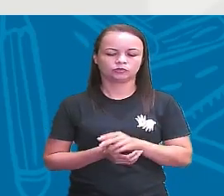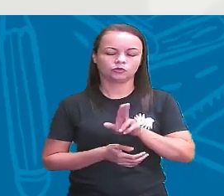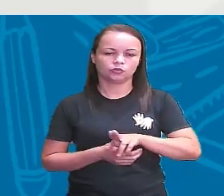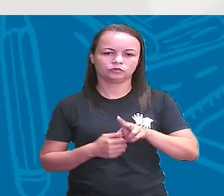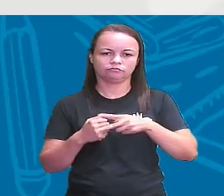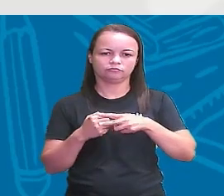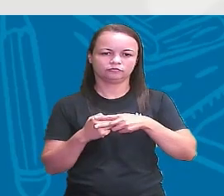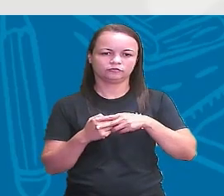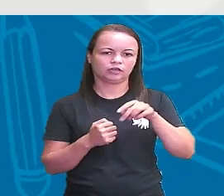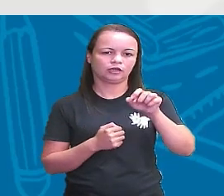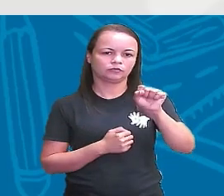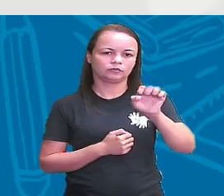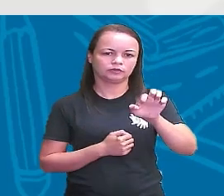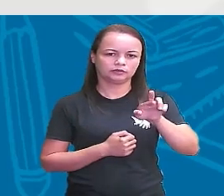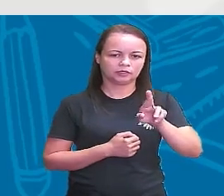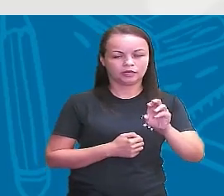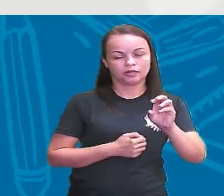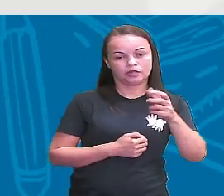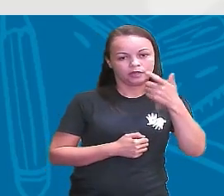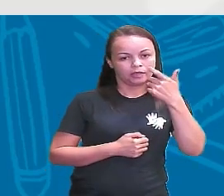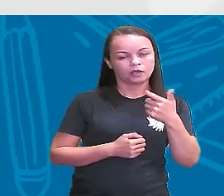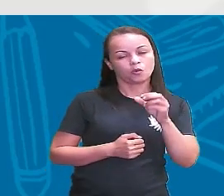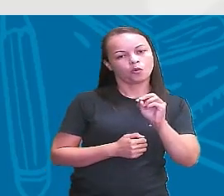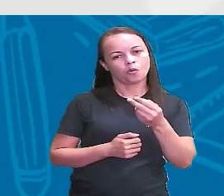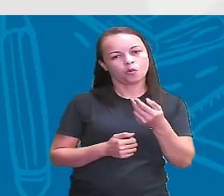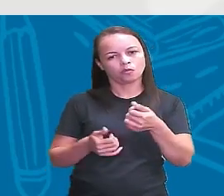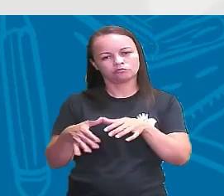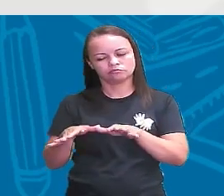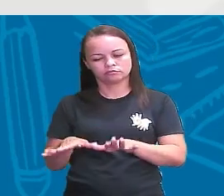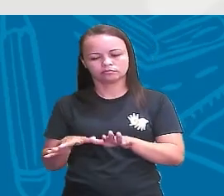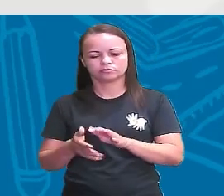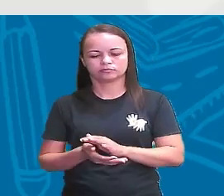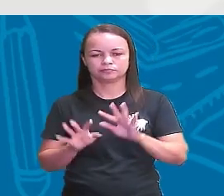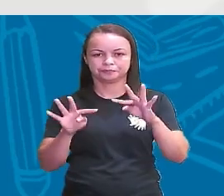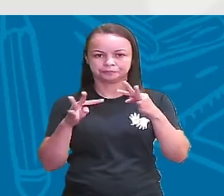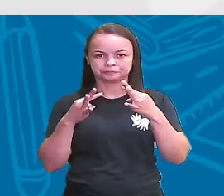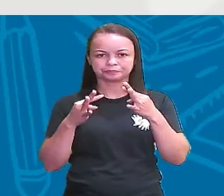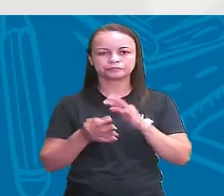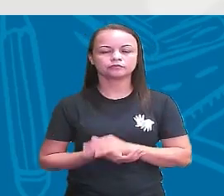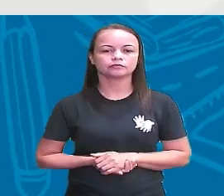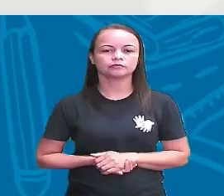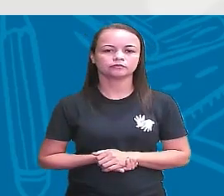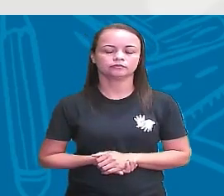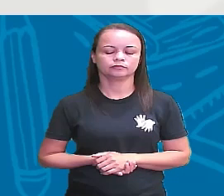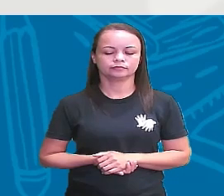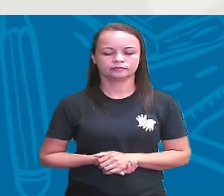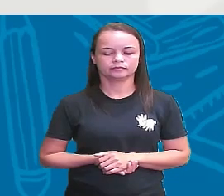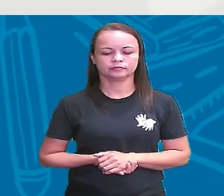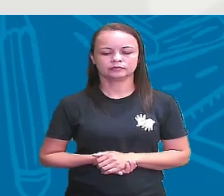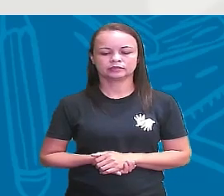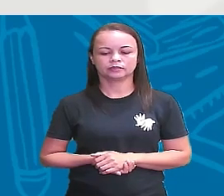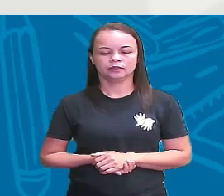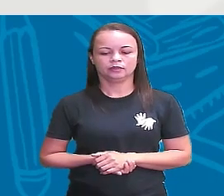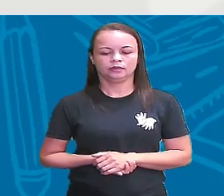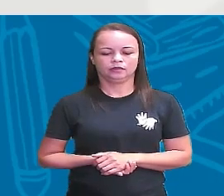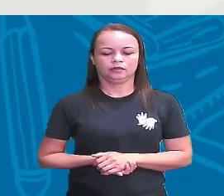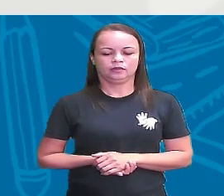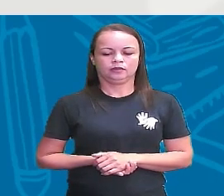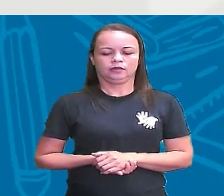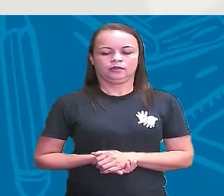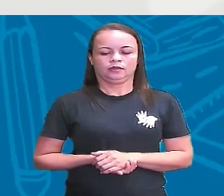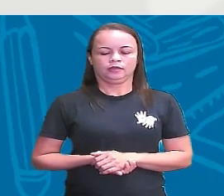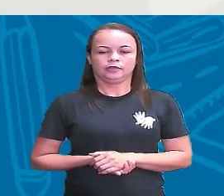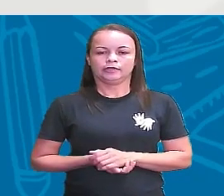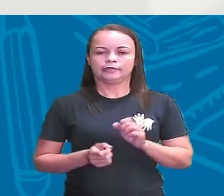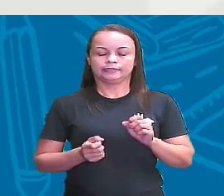ser ou com o verbo estar. Então, vamos prestar atenção, ó. Ser listo significa que a